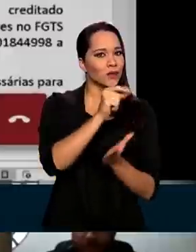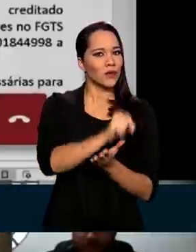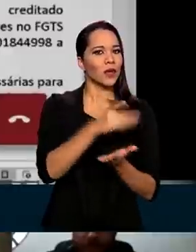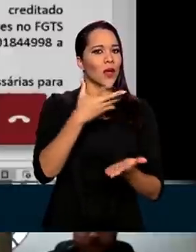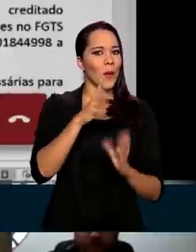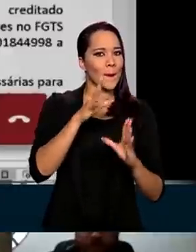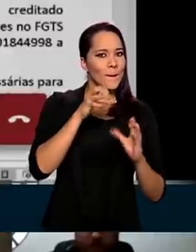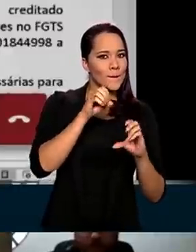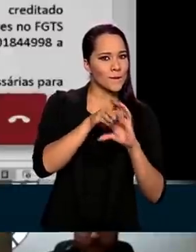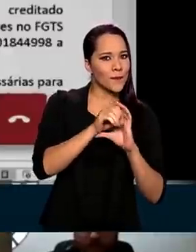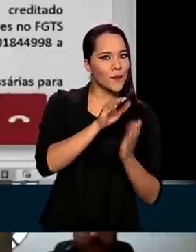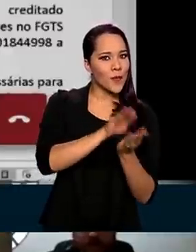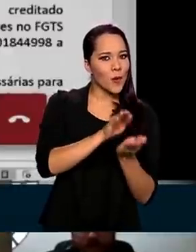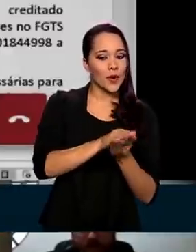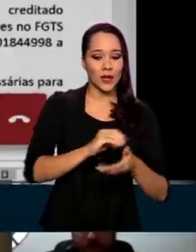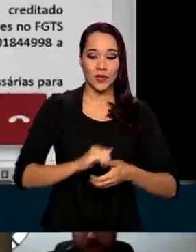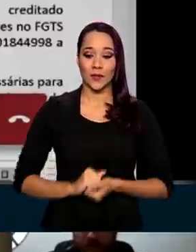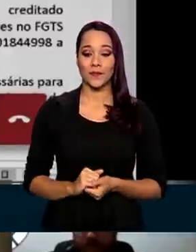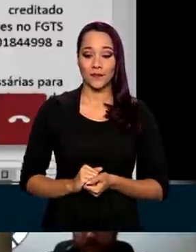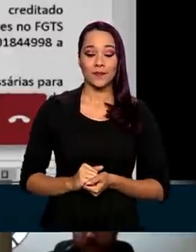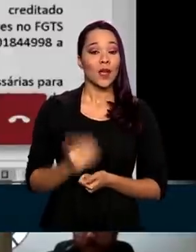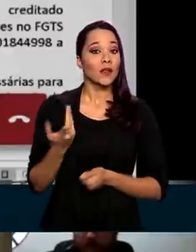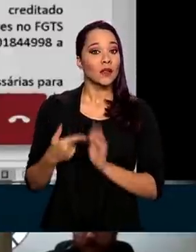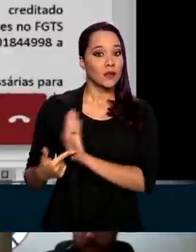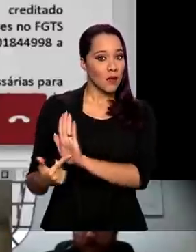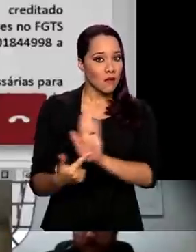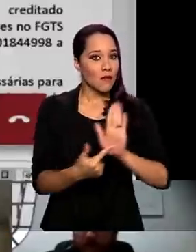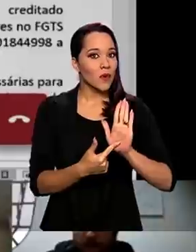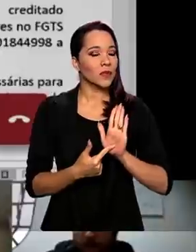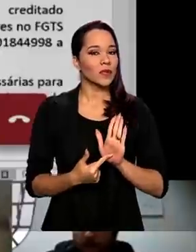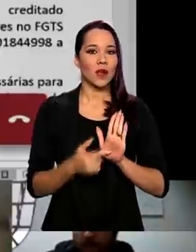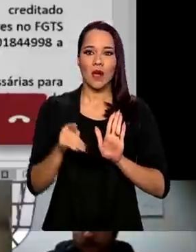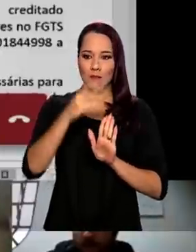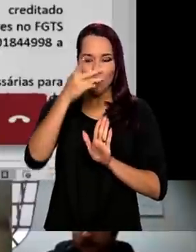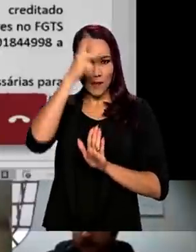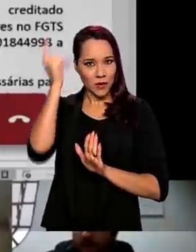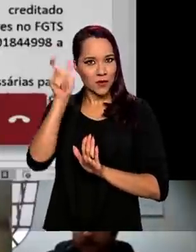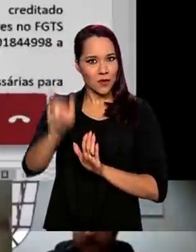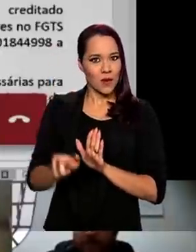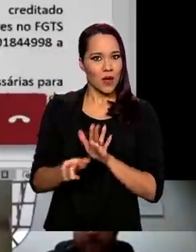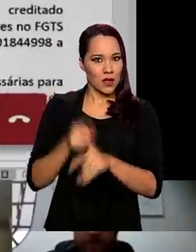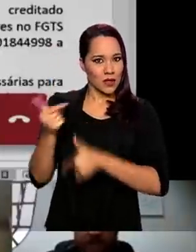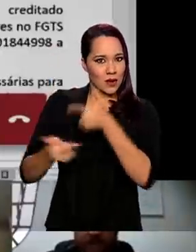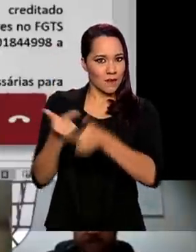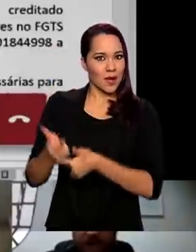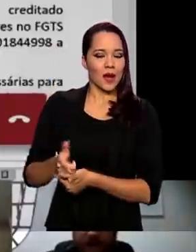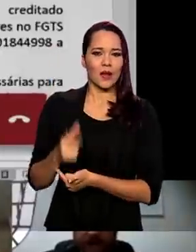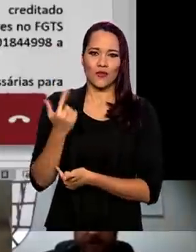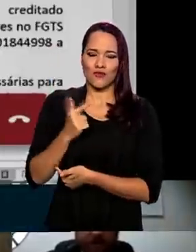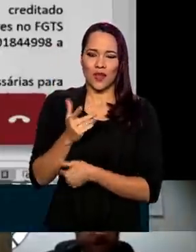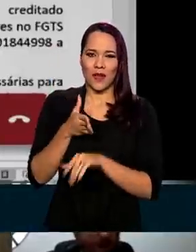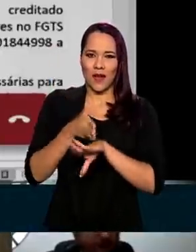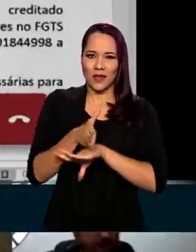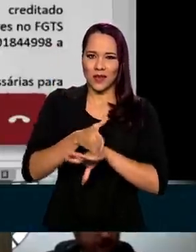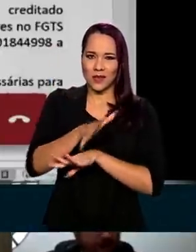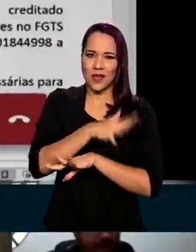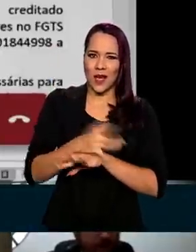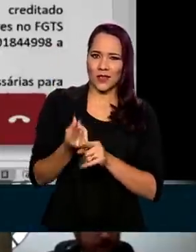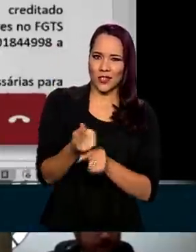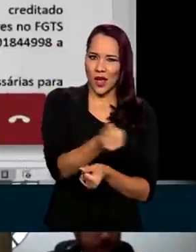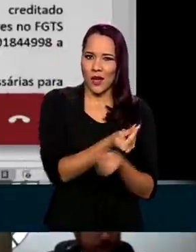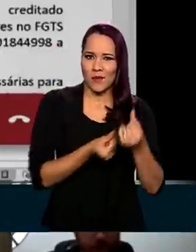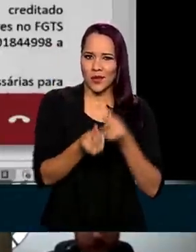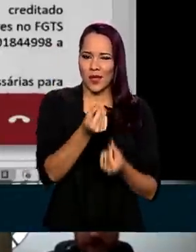de poupança com isso nós queremos mostrar especialmente pro o trabalhador aqui que não tem muito acesso a mercado de